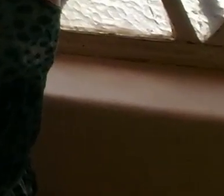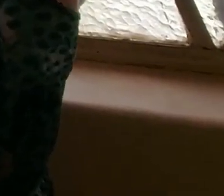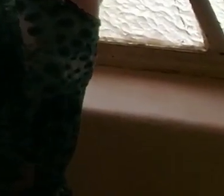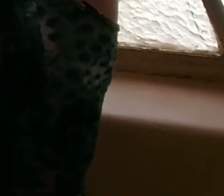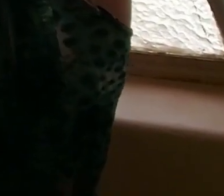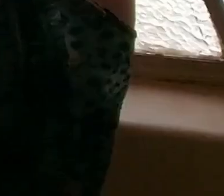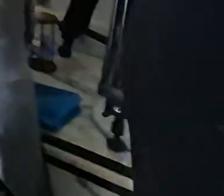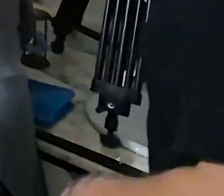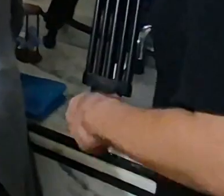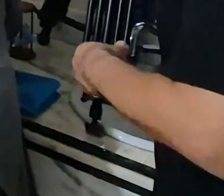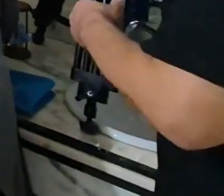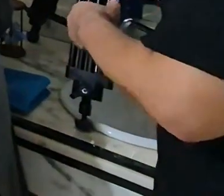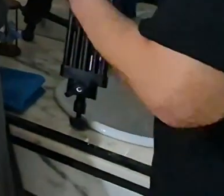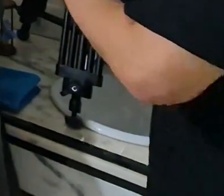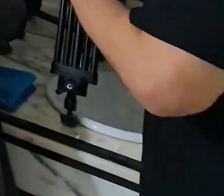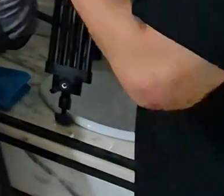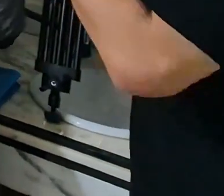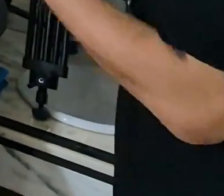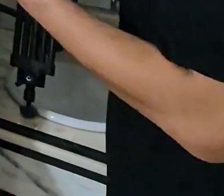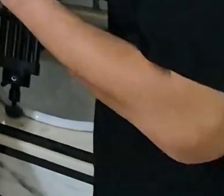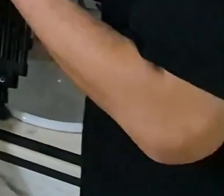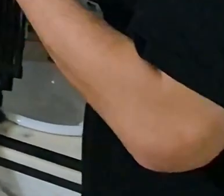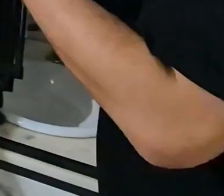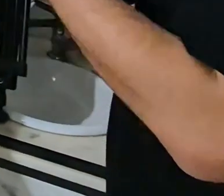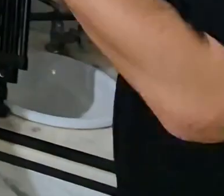Diretor instrui a cinegrafista enquanto ela filma através de uma janela.